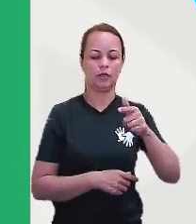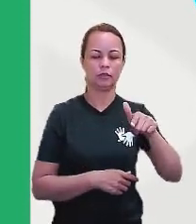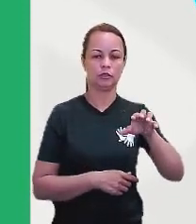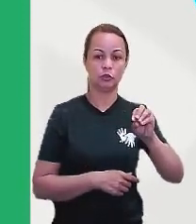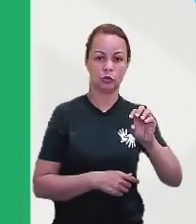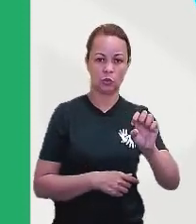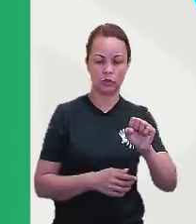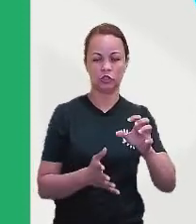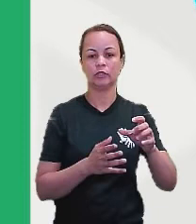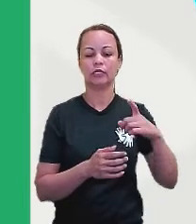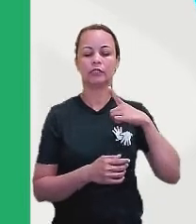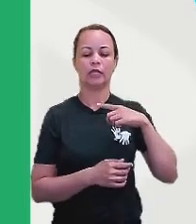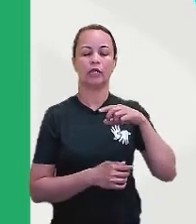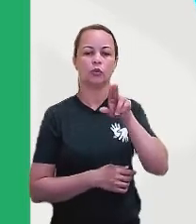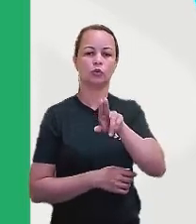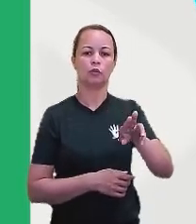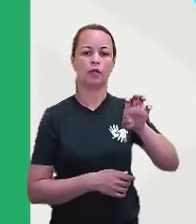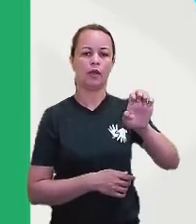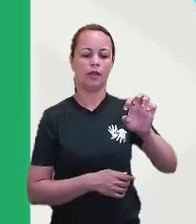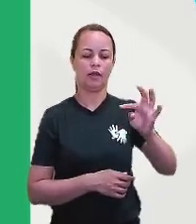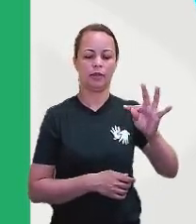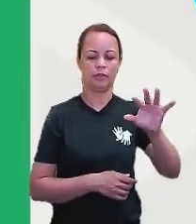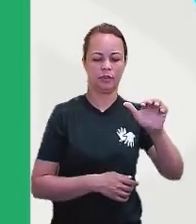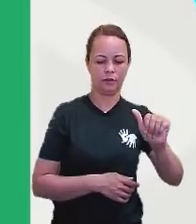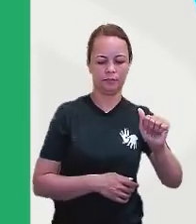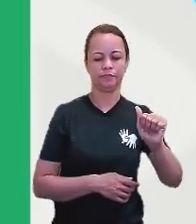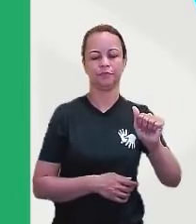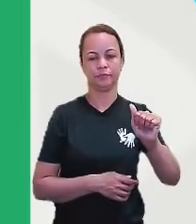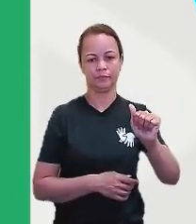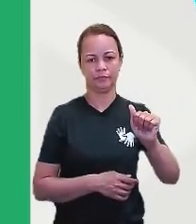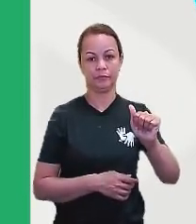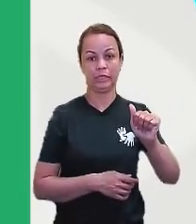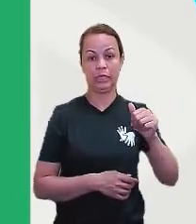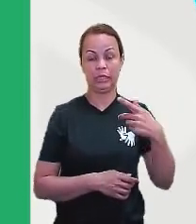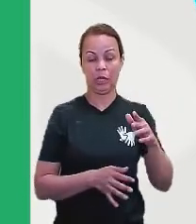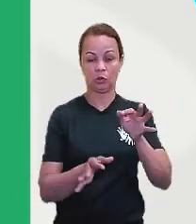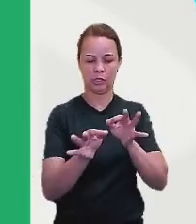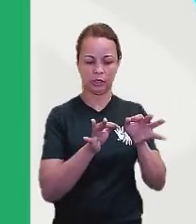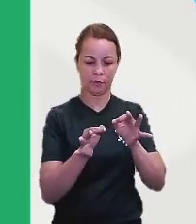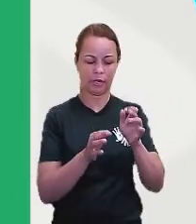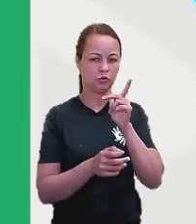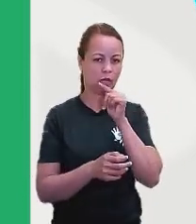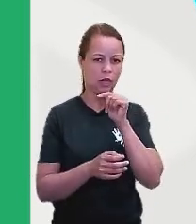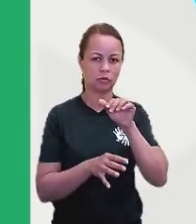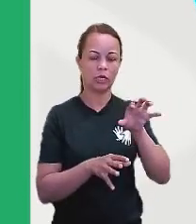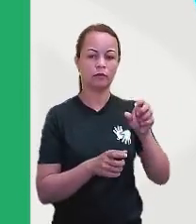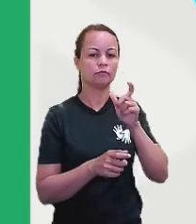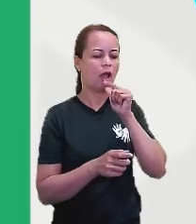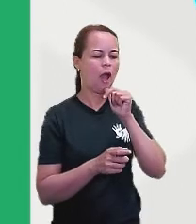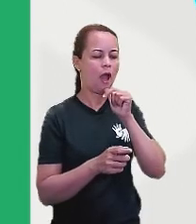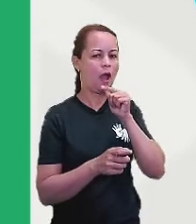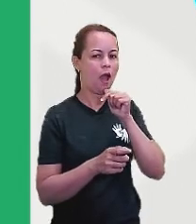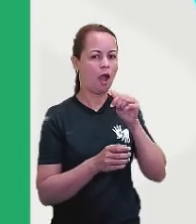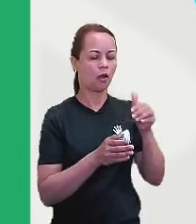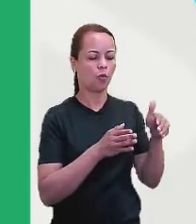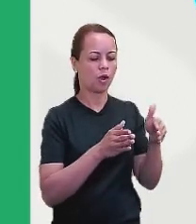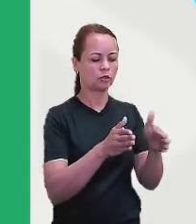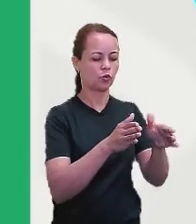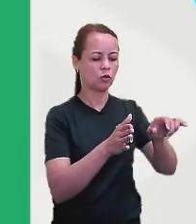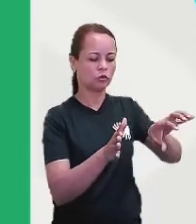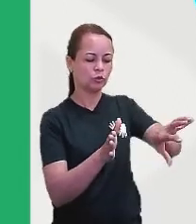de ETA. Essas estações de tratamento da água, né, quando essa água ela é retirada lá do rio, ela vai ser tratada,